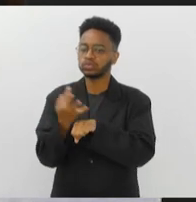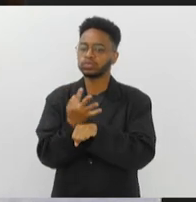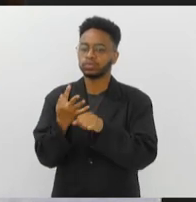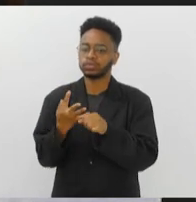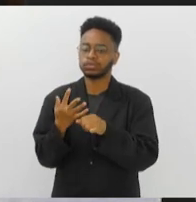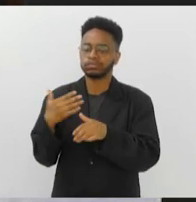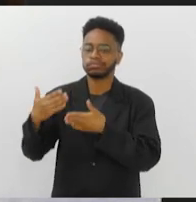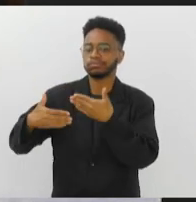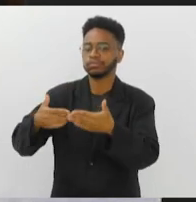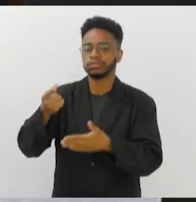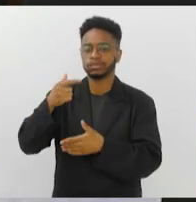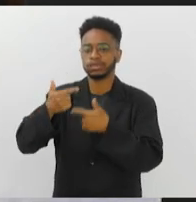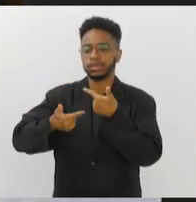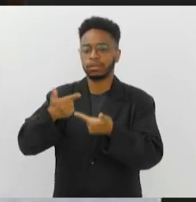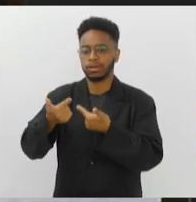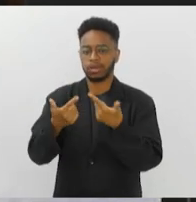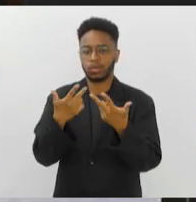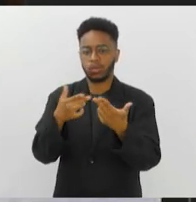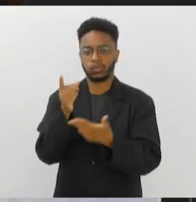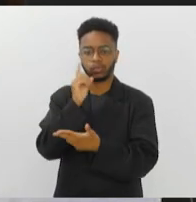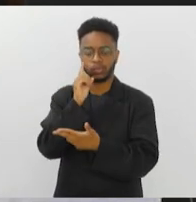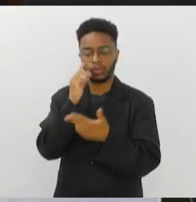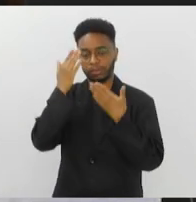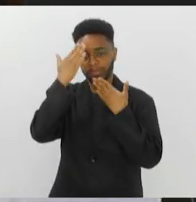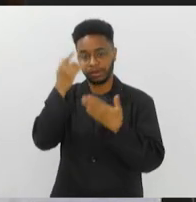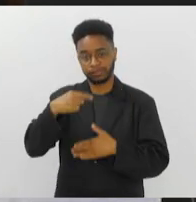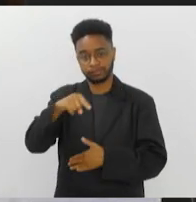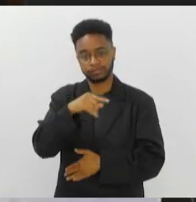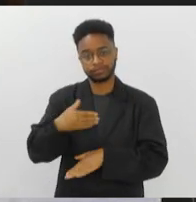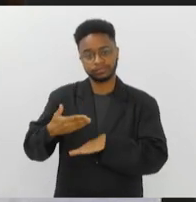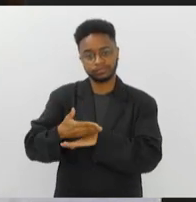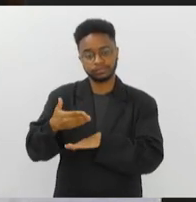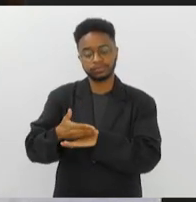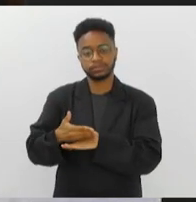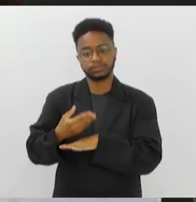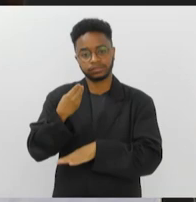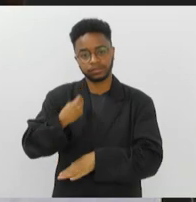nosso dia a dia. Obrigado pela presença de vocês aqui.